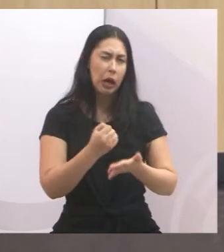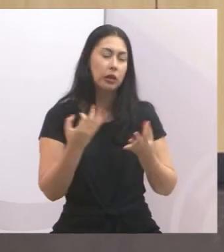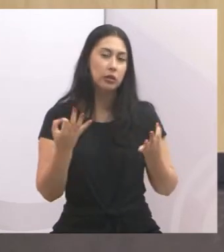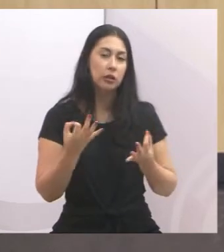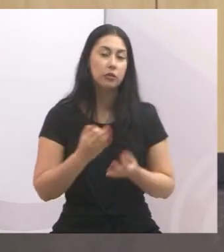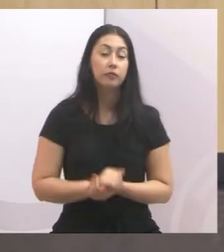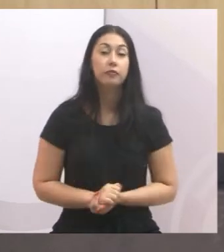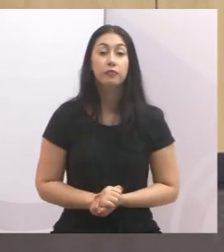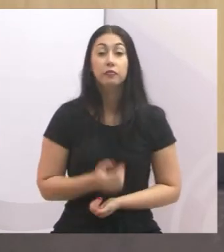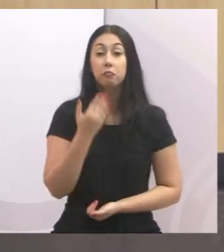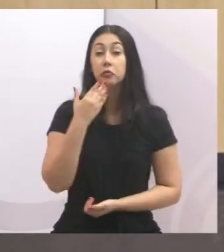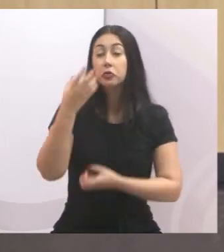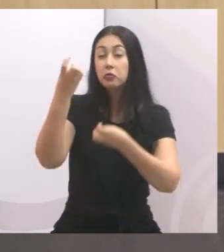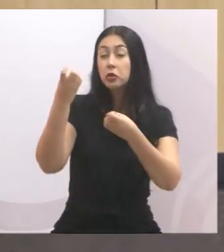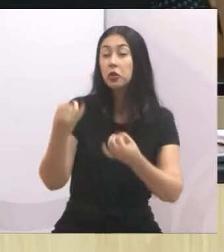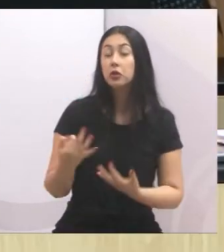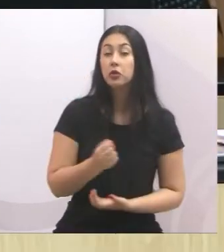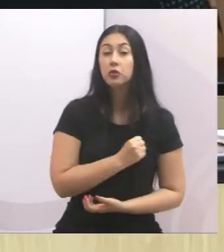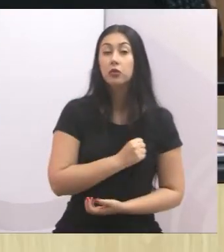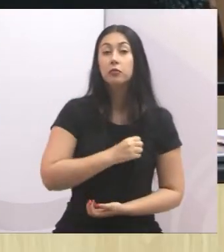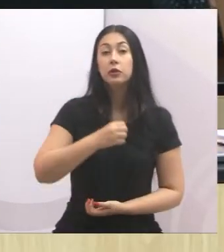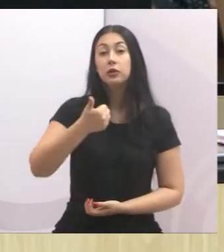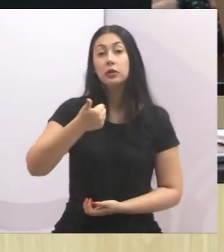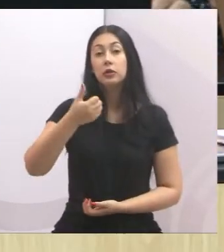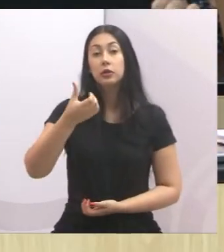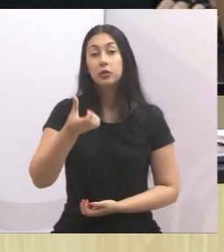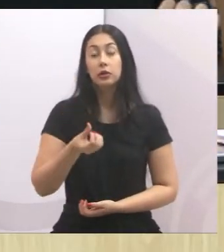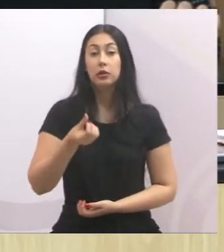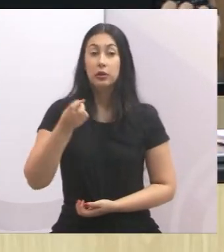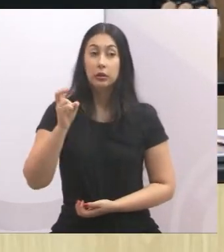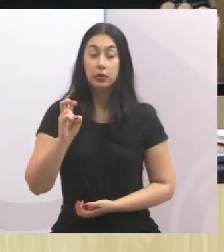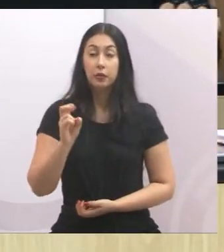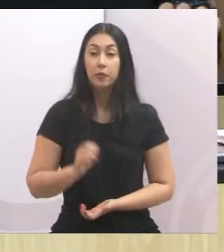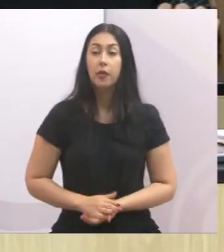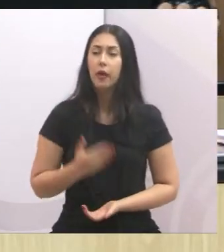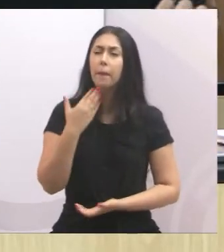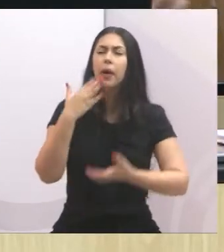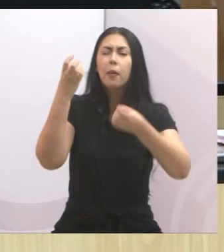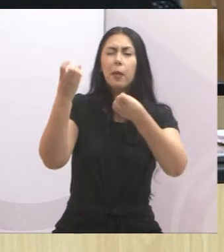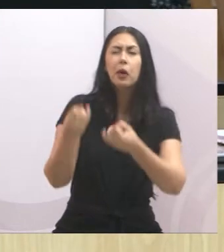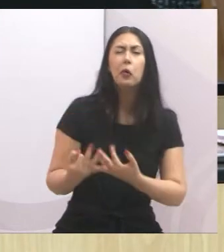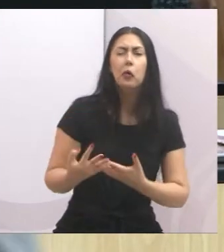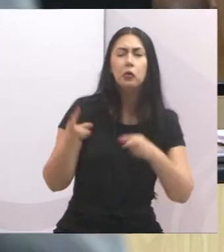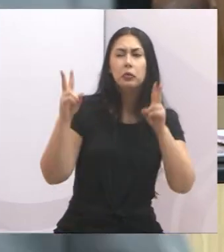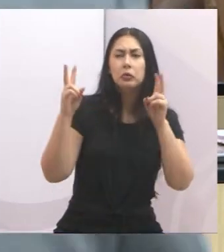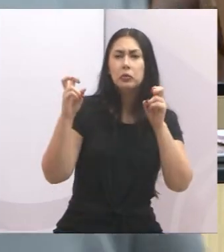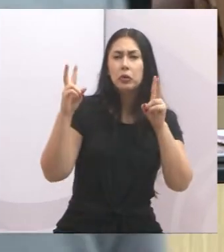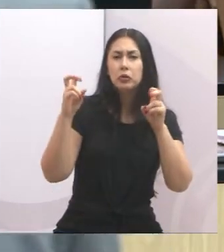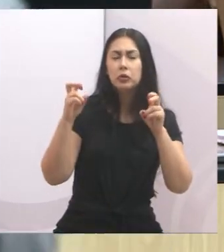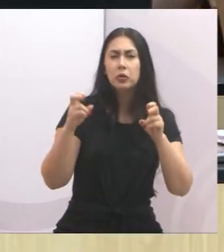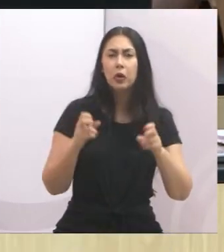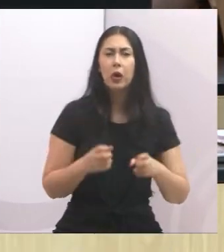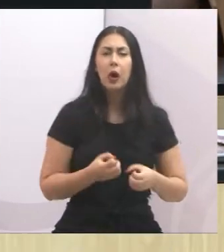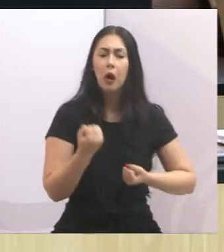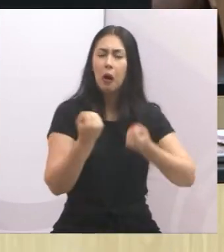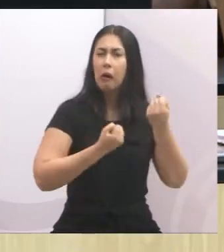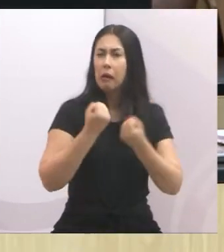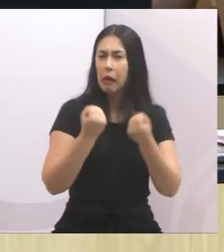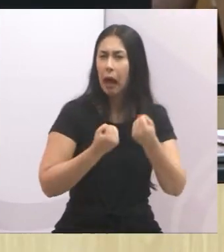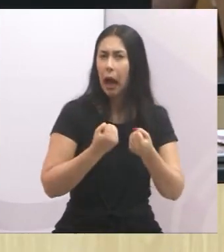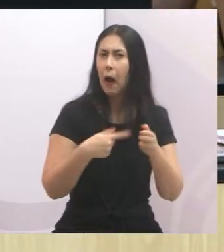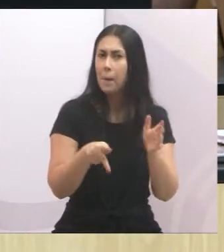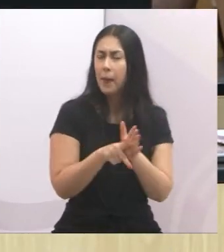sessão. Pedido de informação 165. Requer informações acerca do abastecimento dos automóveis pertencentes à